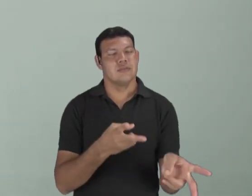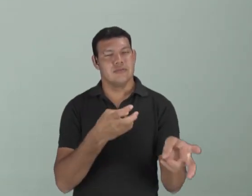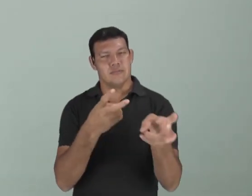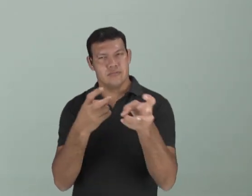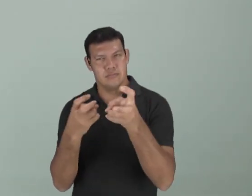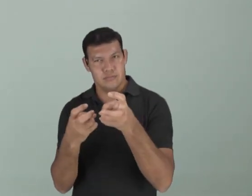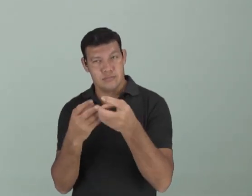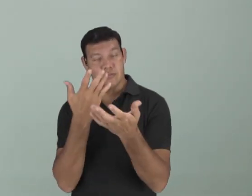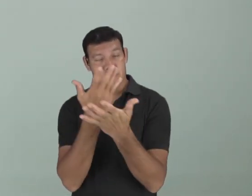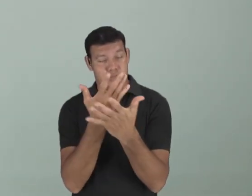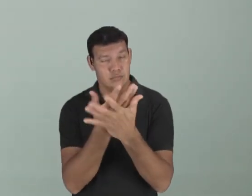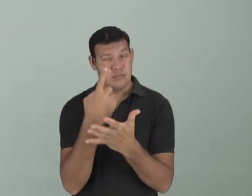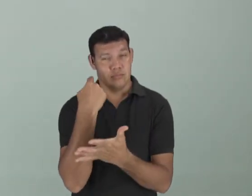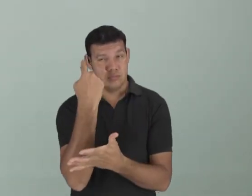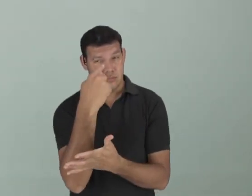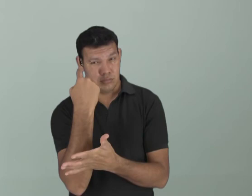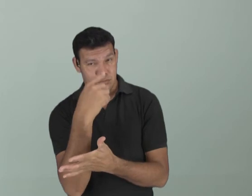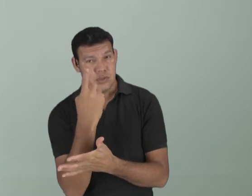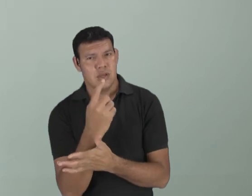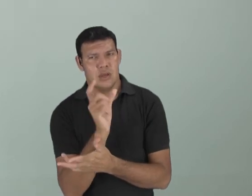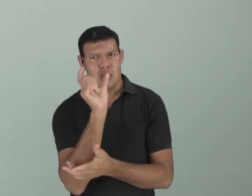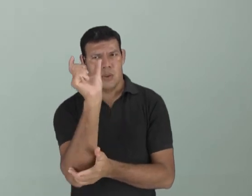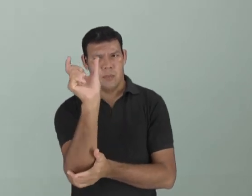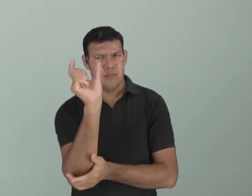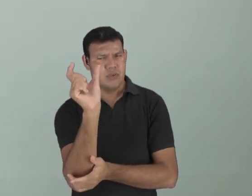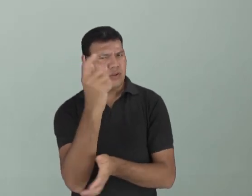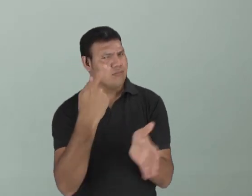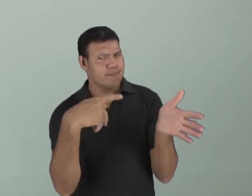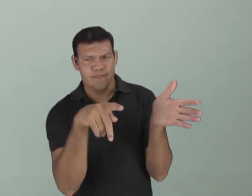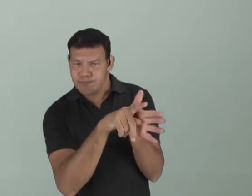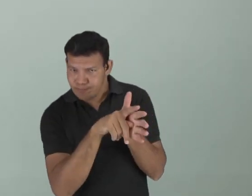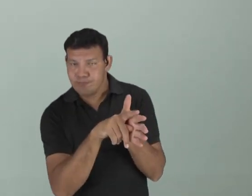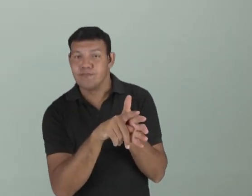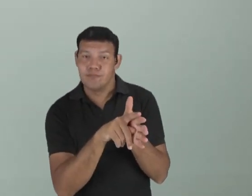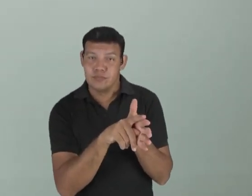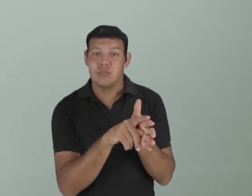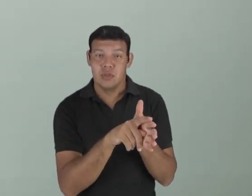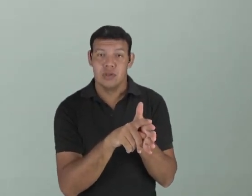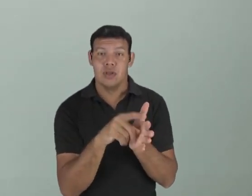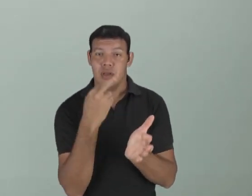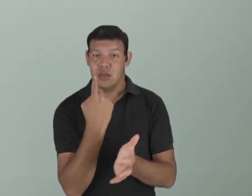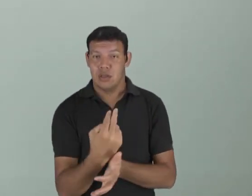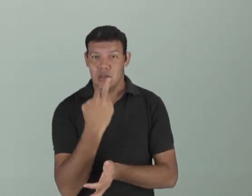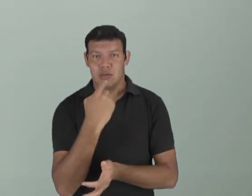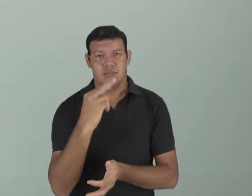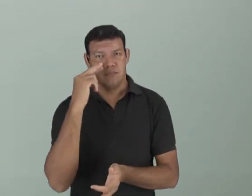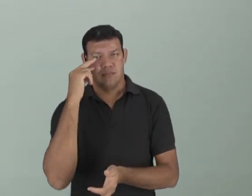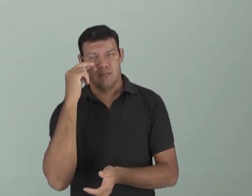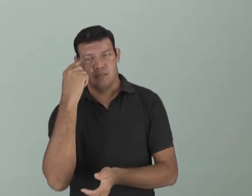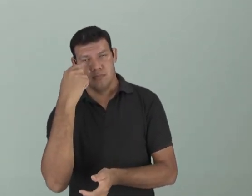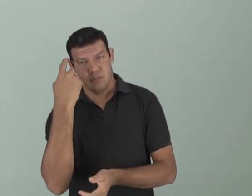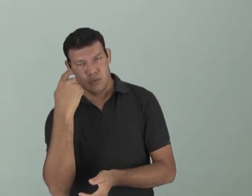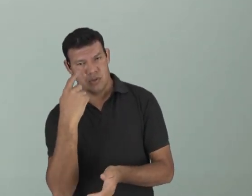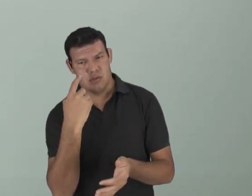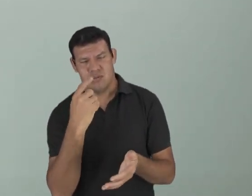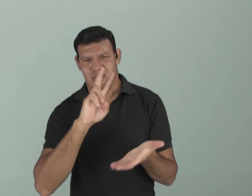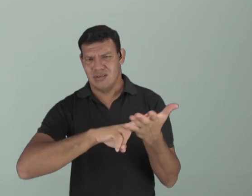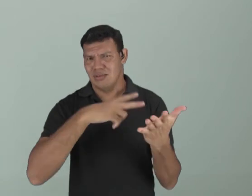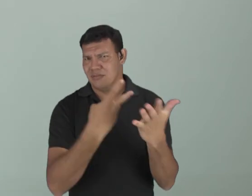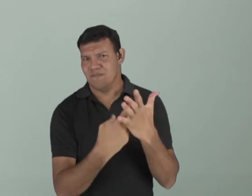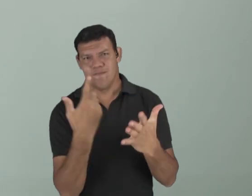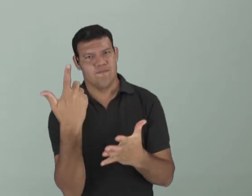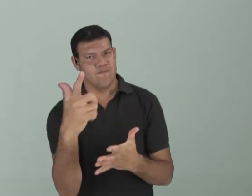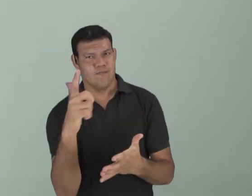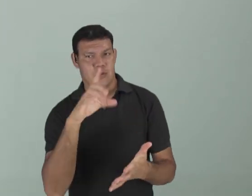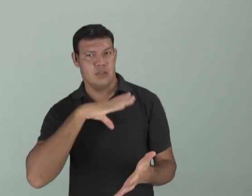língua espanhola aí que vocês terão, que há termos especificamente mesmo que só tem na língua espanhola. Não tem tradução nele para o português porque faz parte,